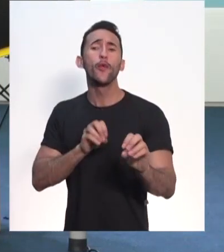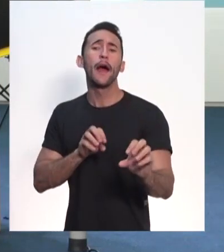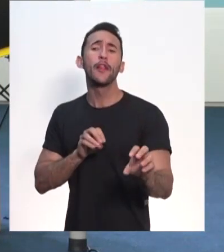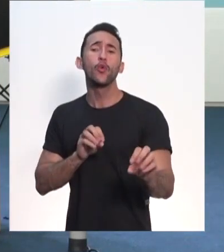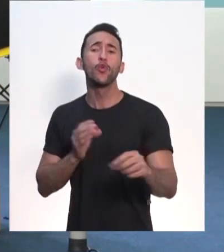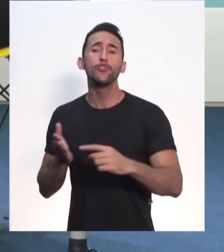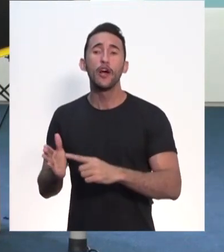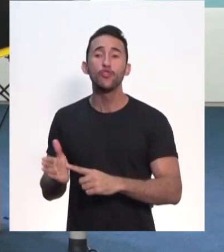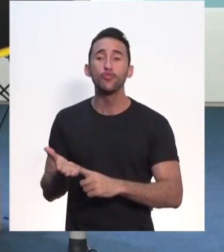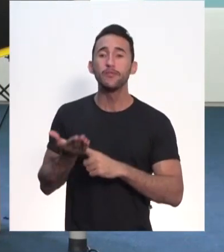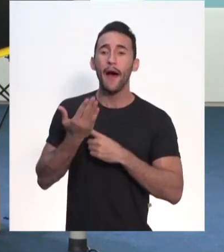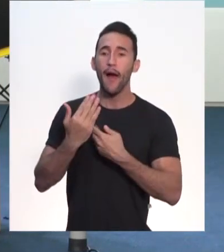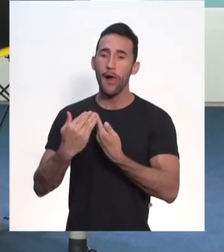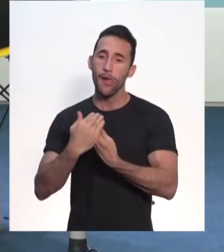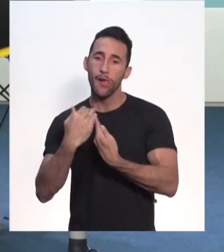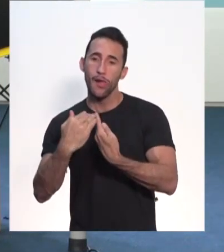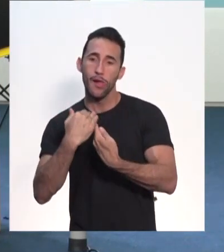isso é uma habilidade que